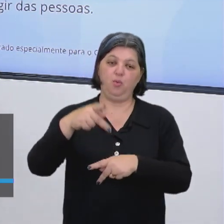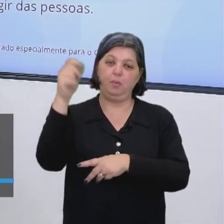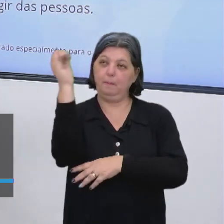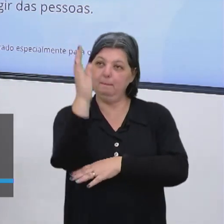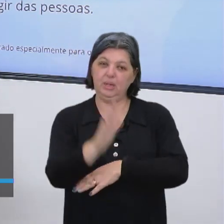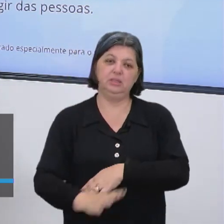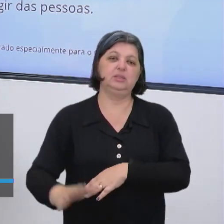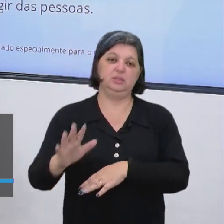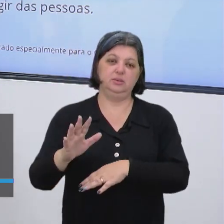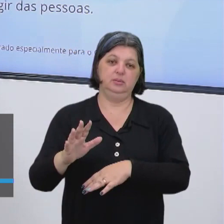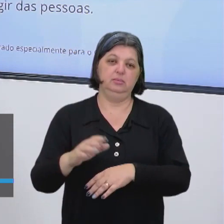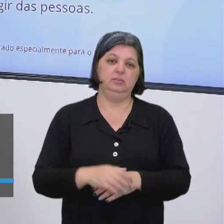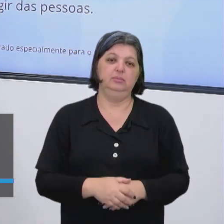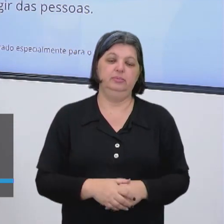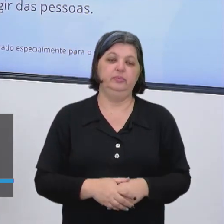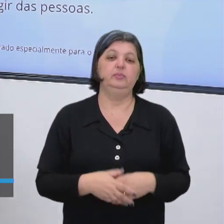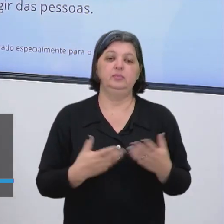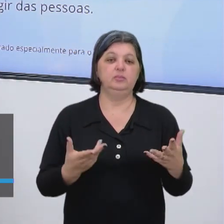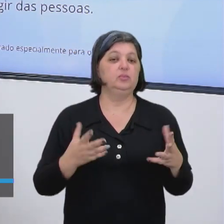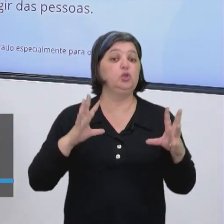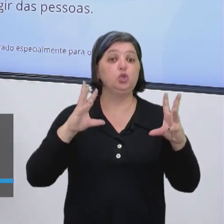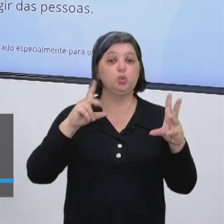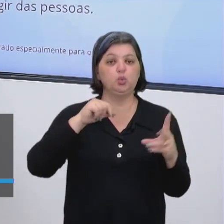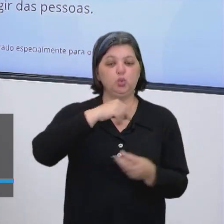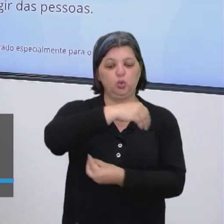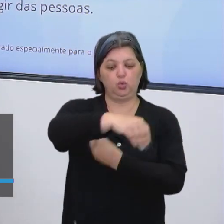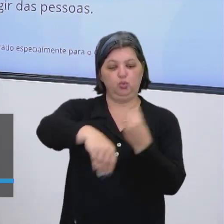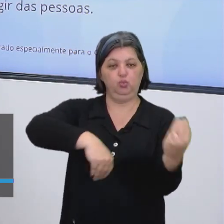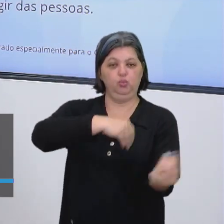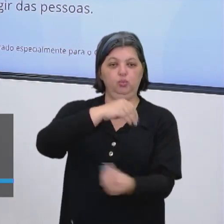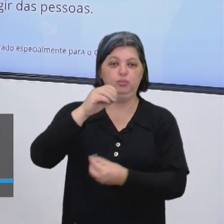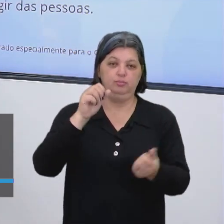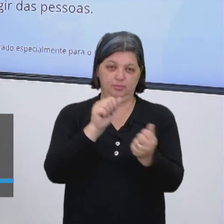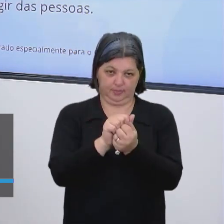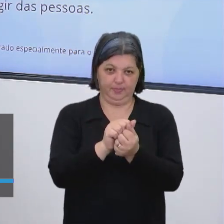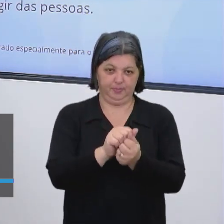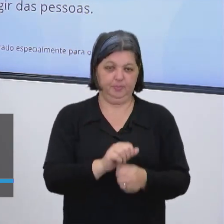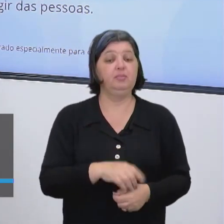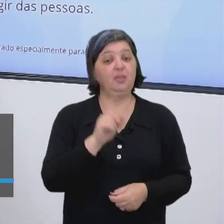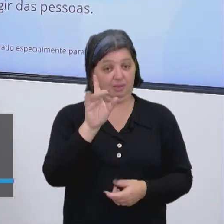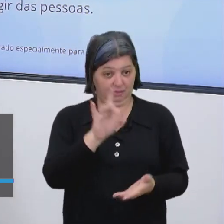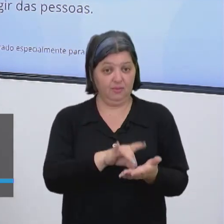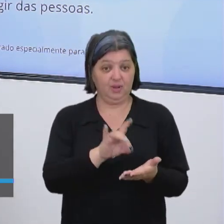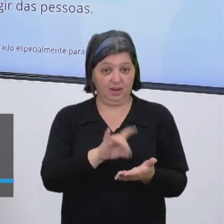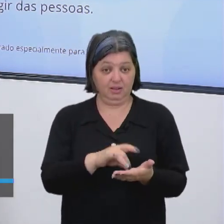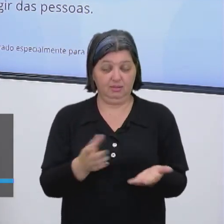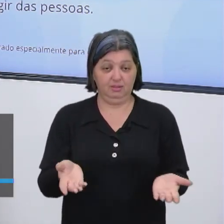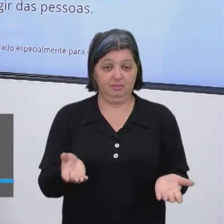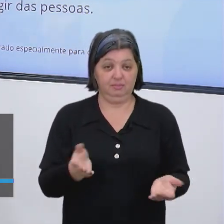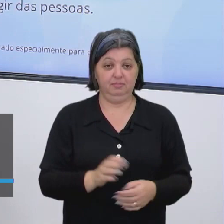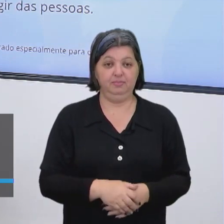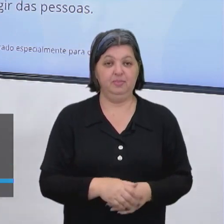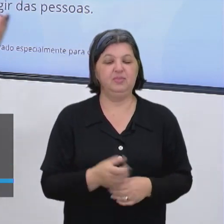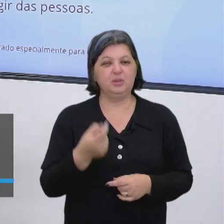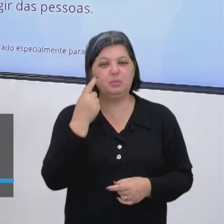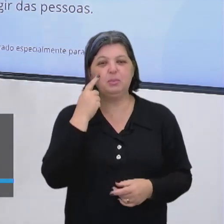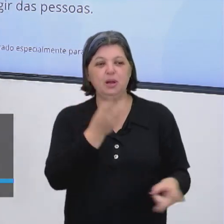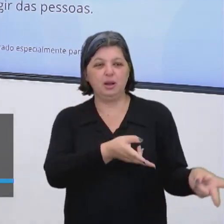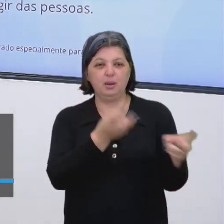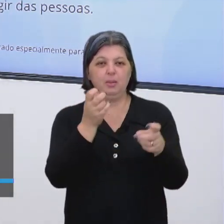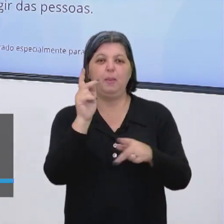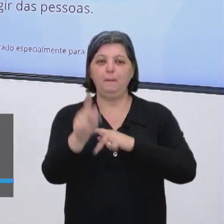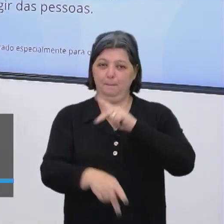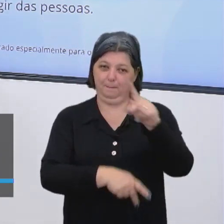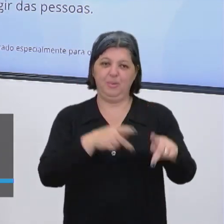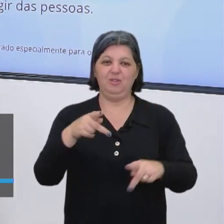né, pela definição de Ricardinho, tudo junto e misturado. E é realmente dessa maneira. Se a gente for olhar para o povo brasileiro,